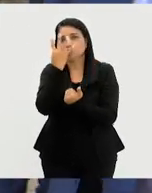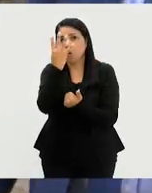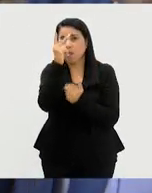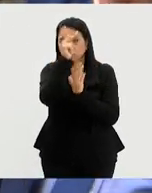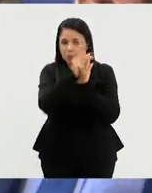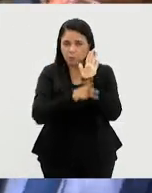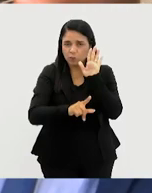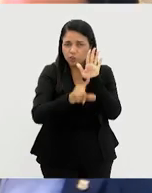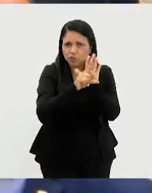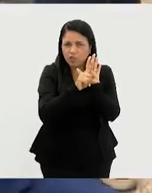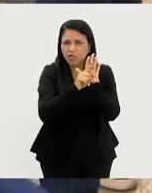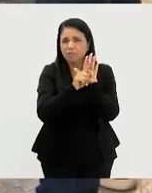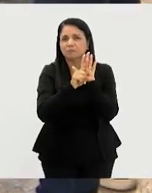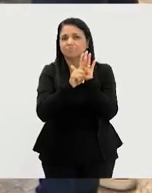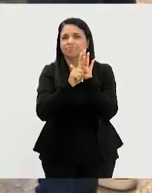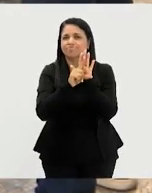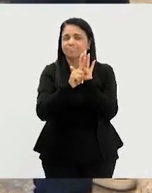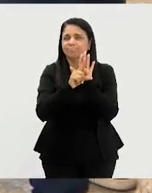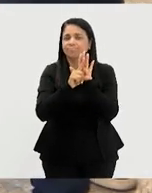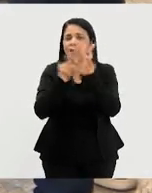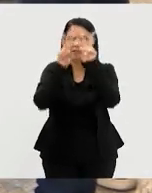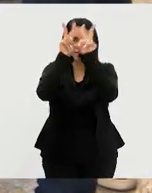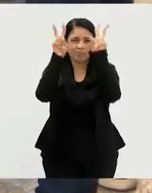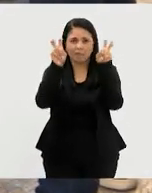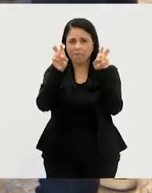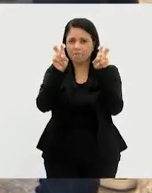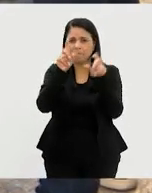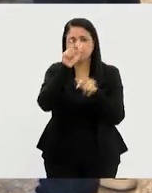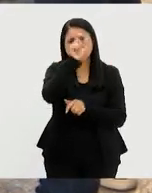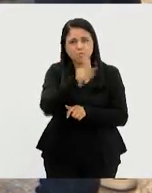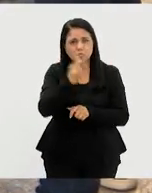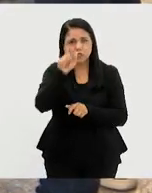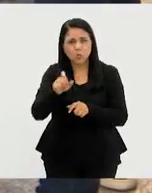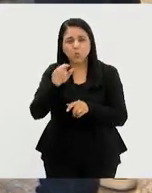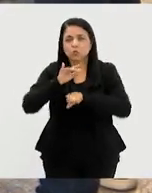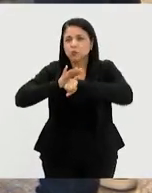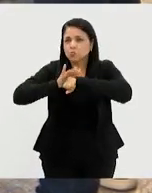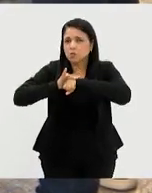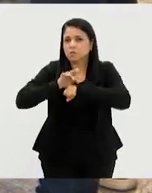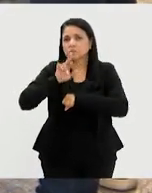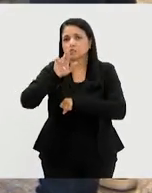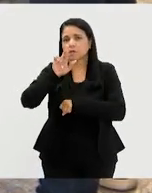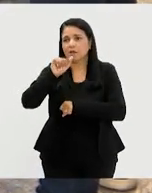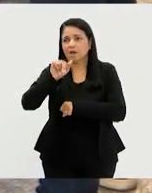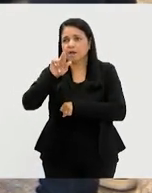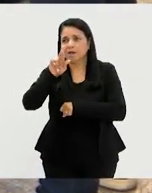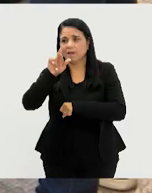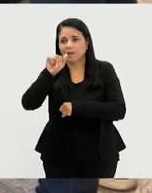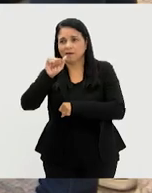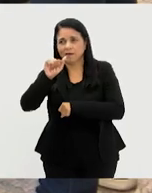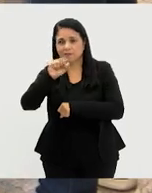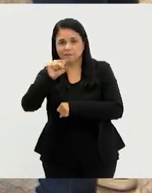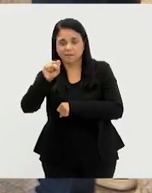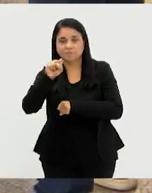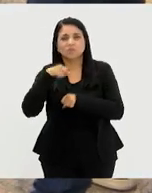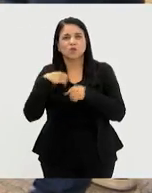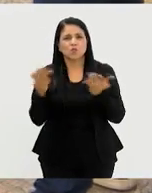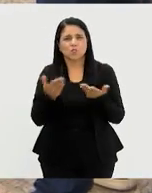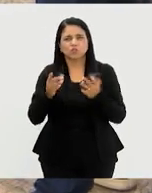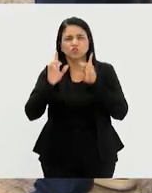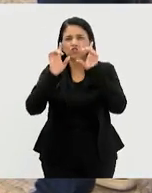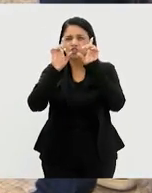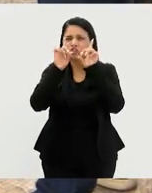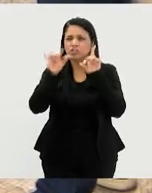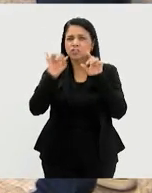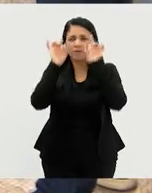colocamos principalmente sobre o assunto de pessoas de doenças raras eh Hoje é um dia muito especial que estamos